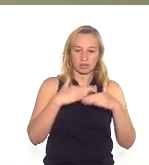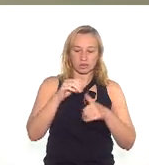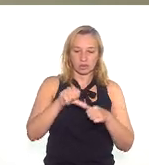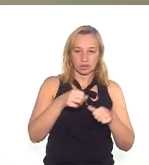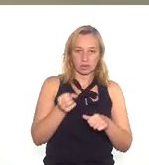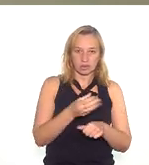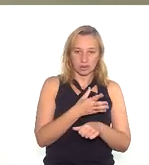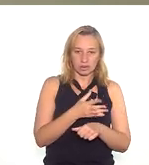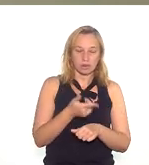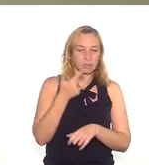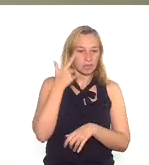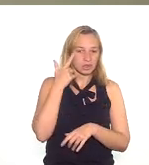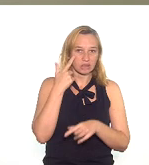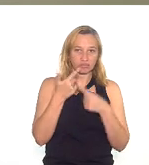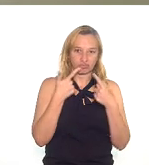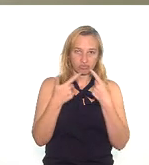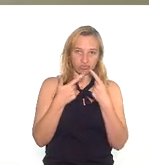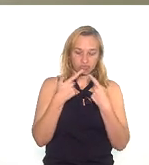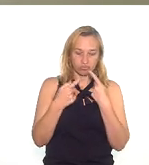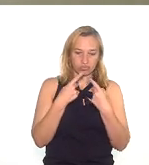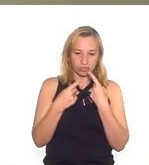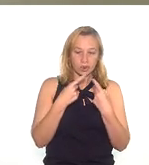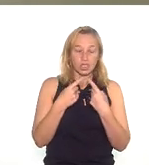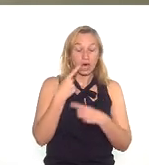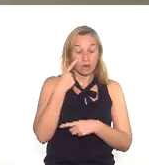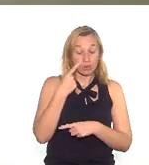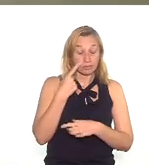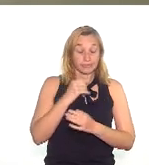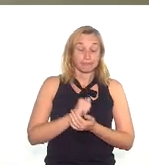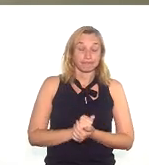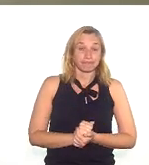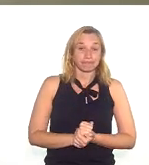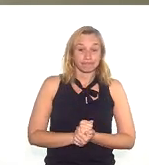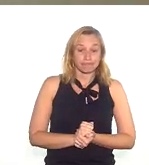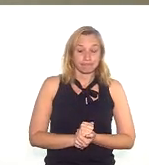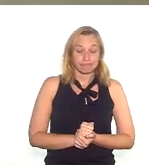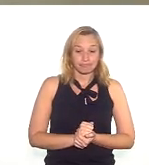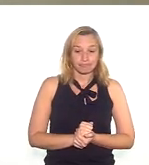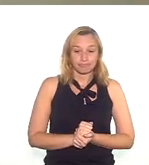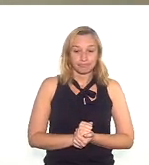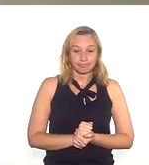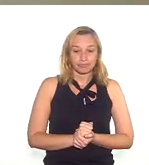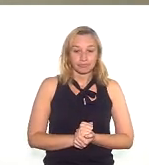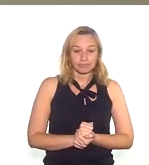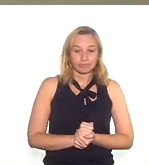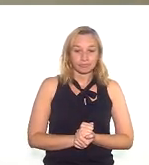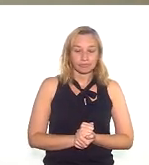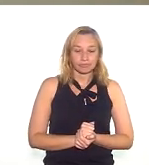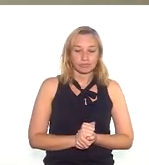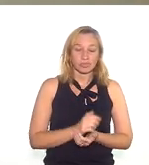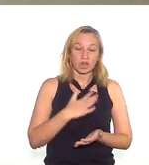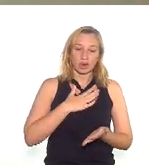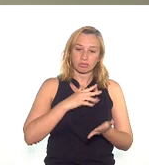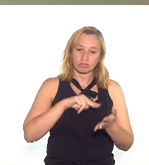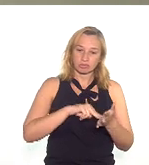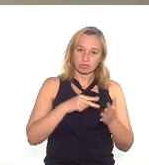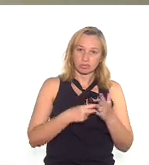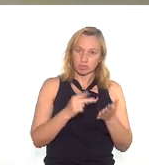intensamente debatido e, pelo visto, salvo erro aqui de